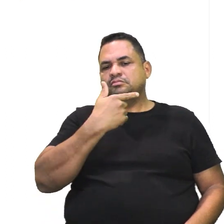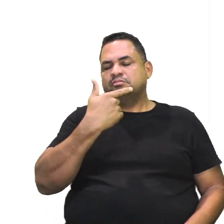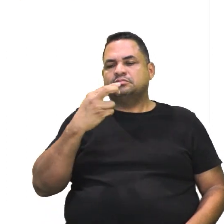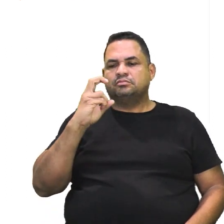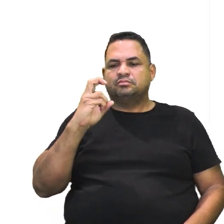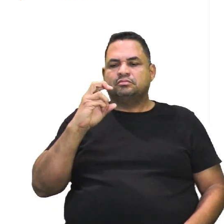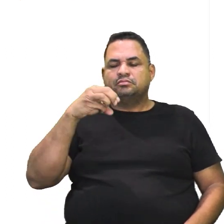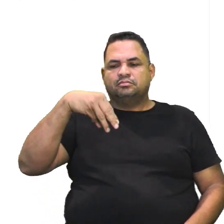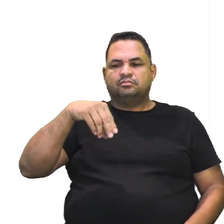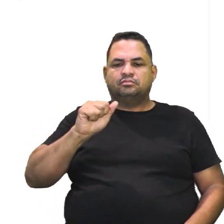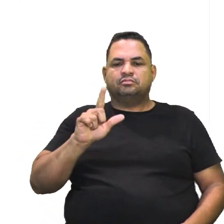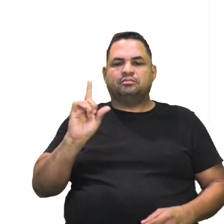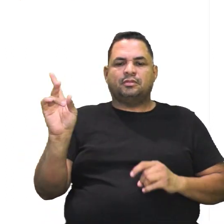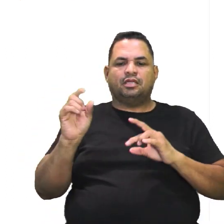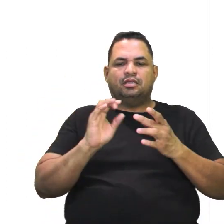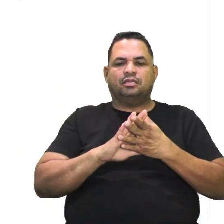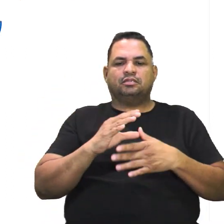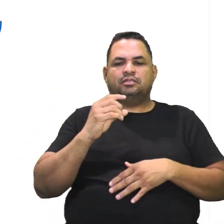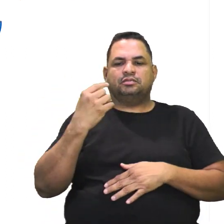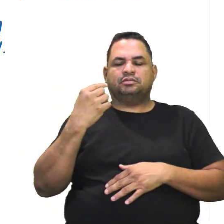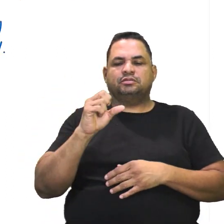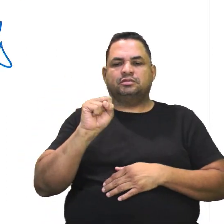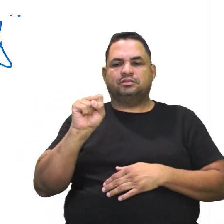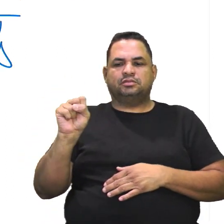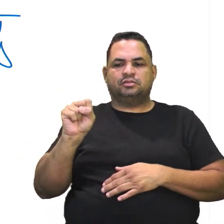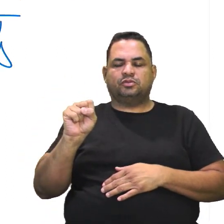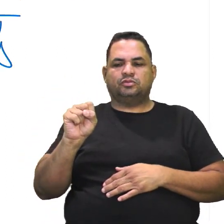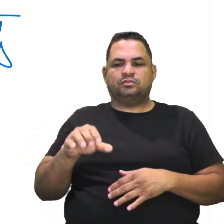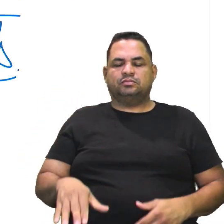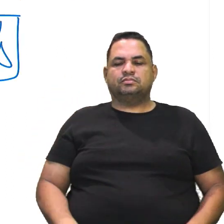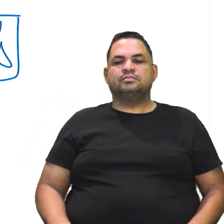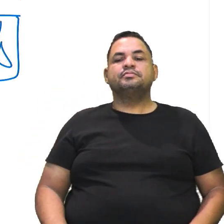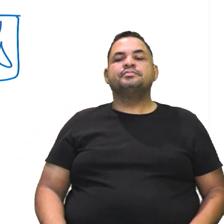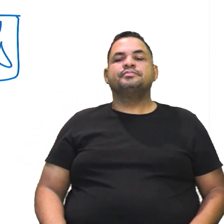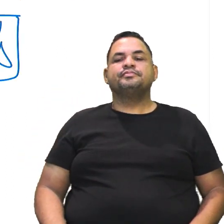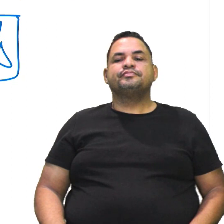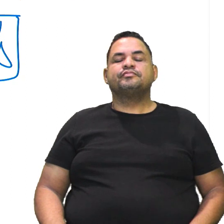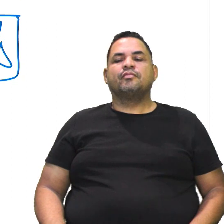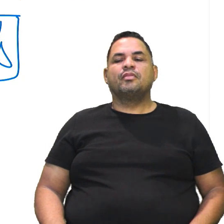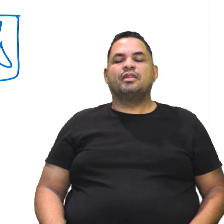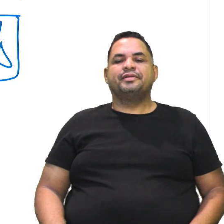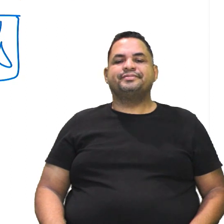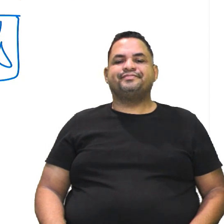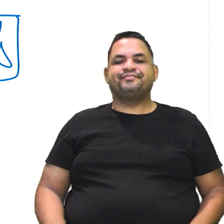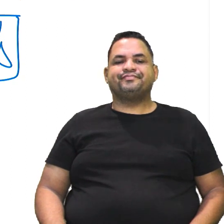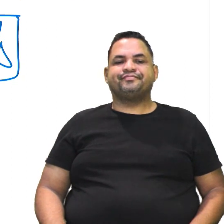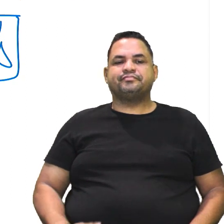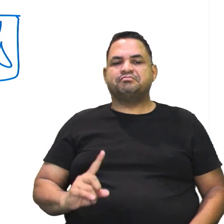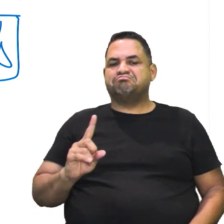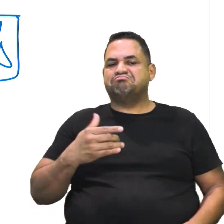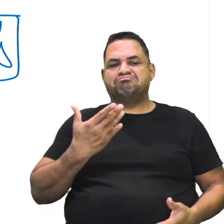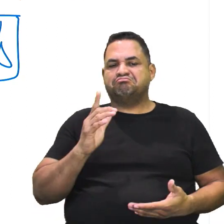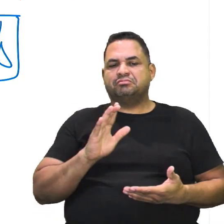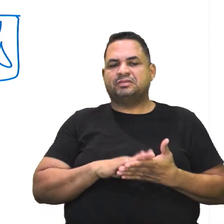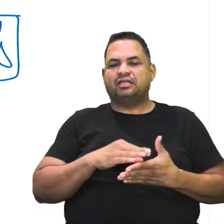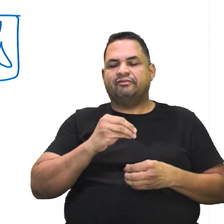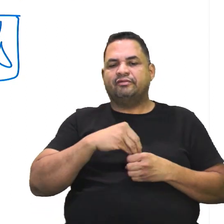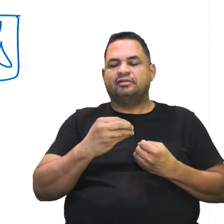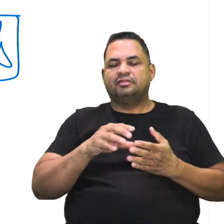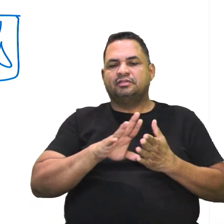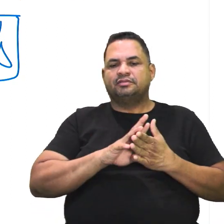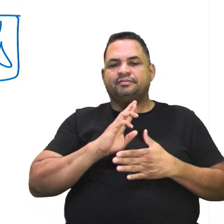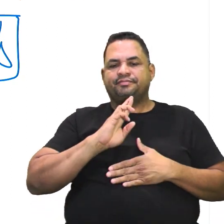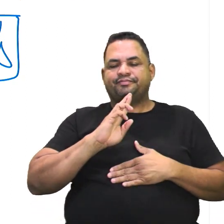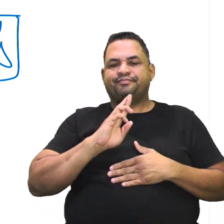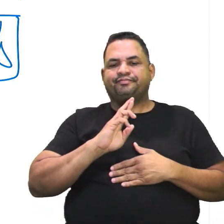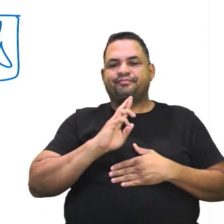ml, certo? ml por segundo agora. Por segundo. Beleza, tá, mas não tem nada a ver com a resposta ainda, né? Não, ainda não.